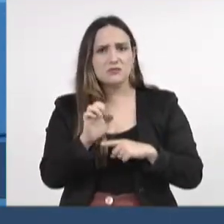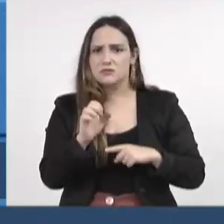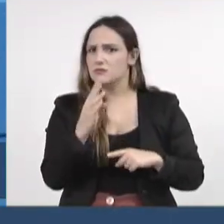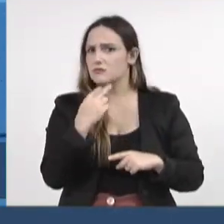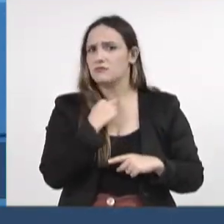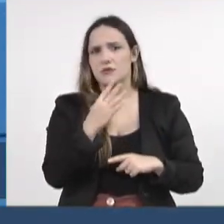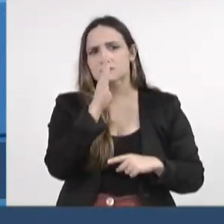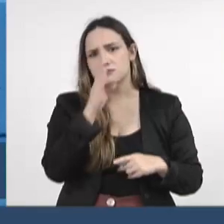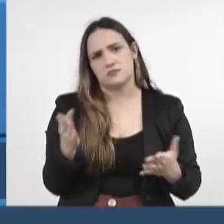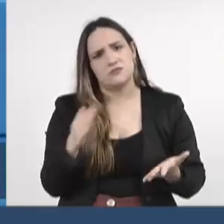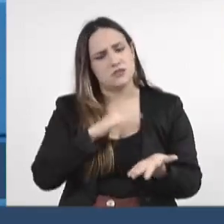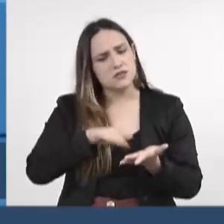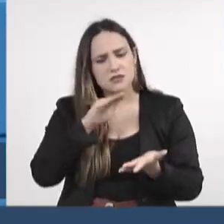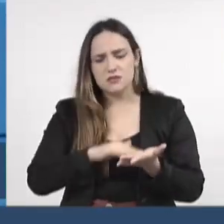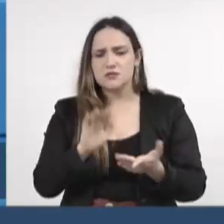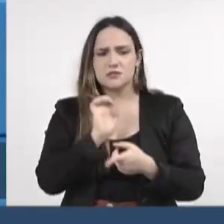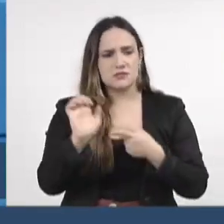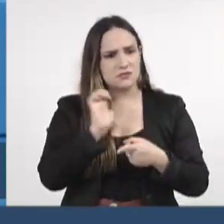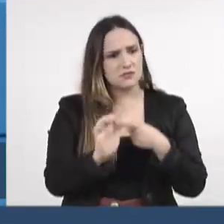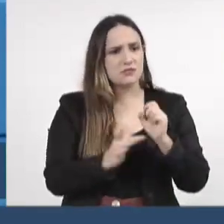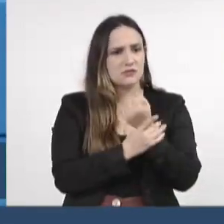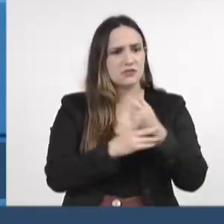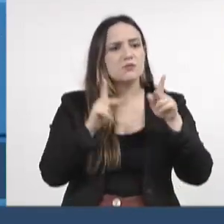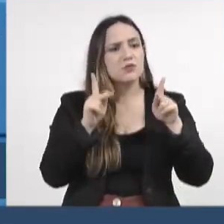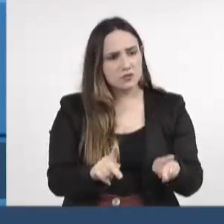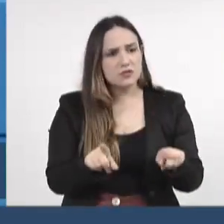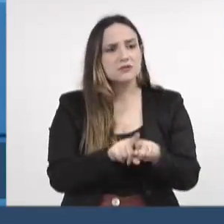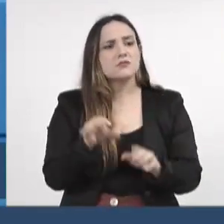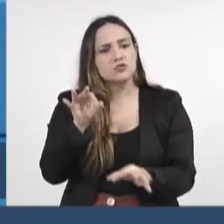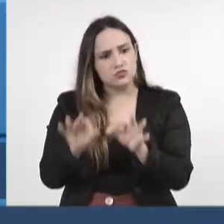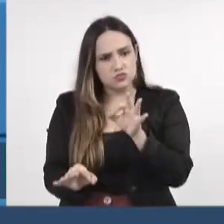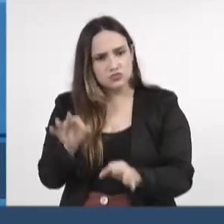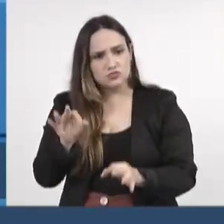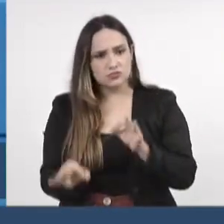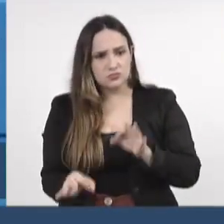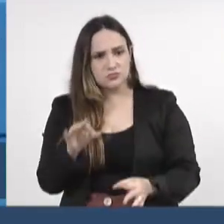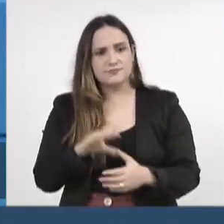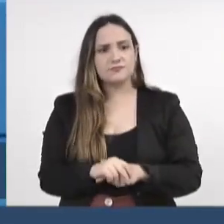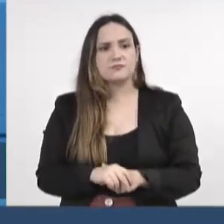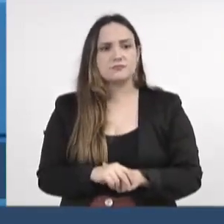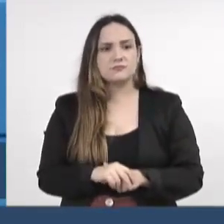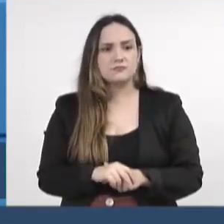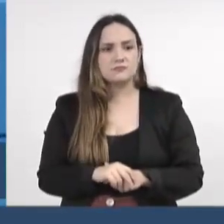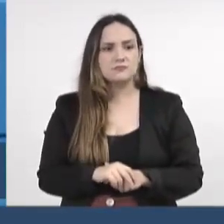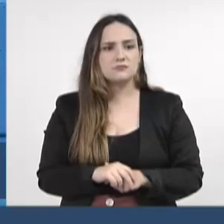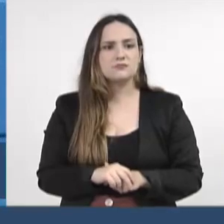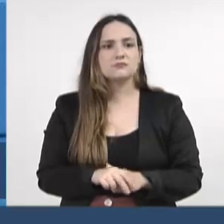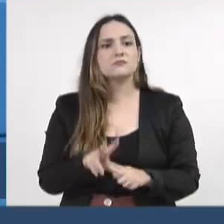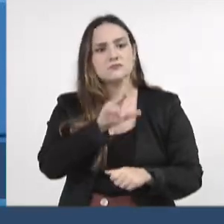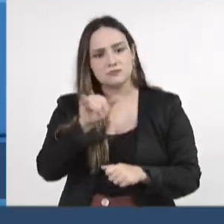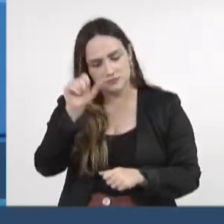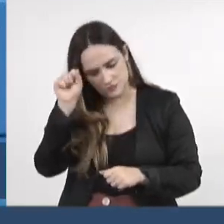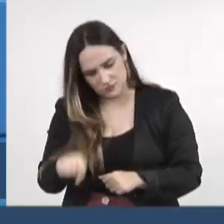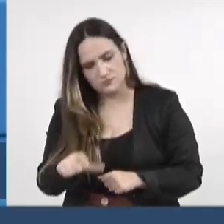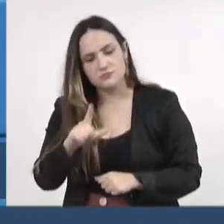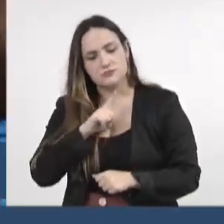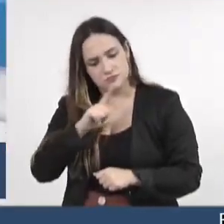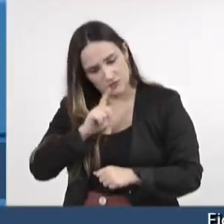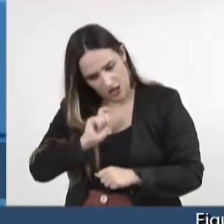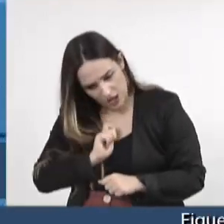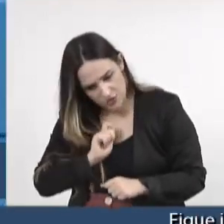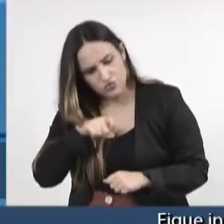vire bagunça por conta desse governo. Muito obrigado. Agradeço, deputado Rafael Tavares, e também incorporo na